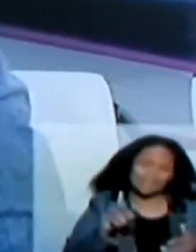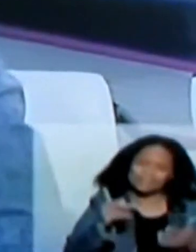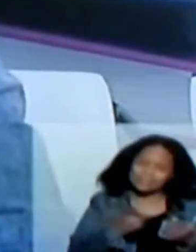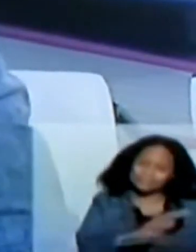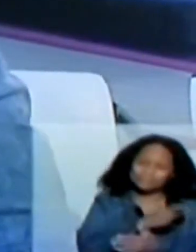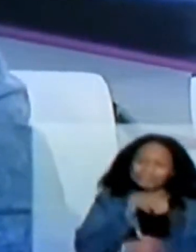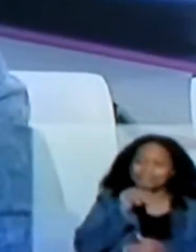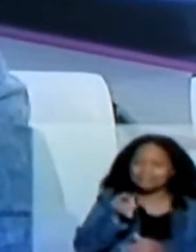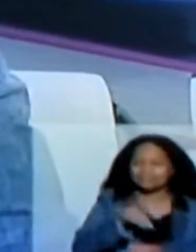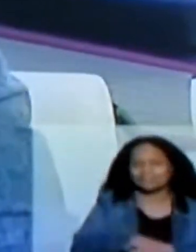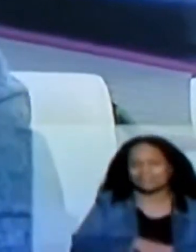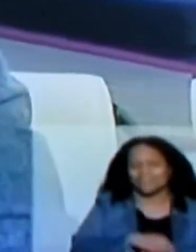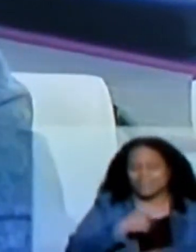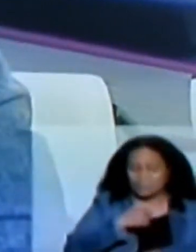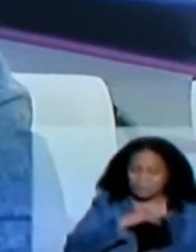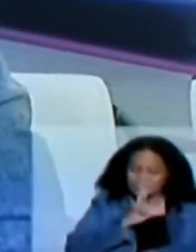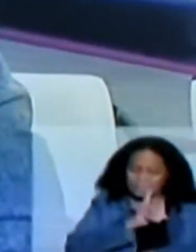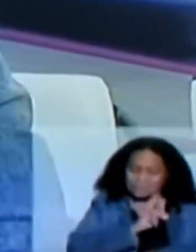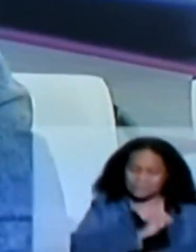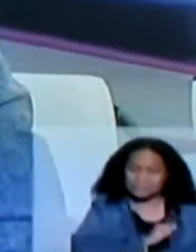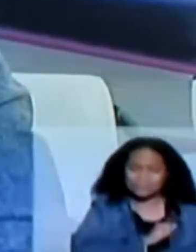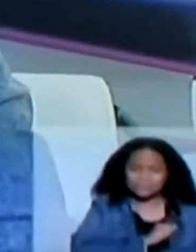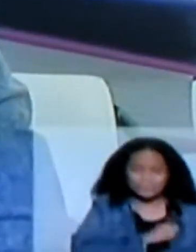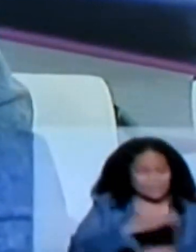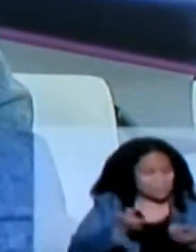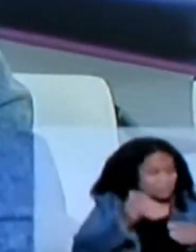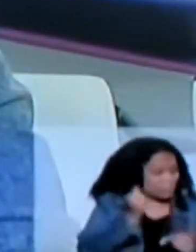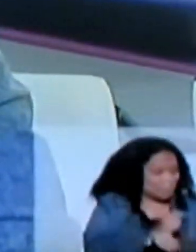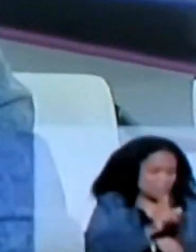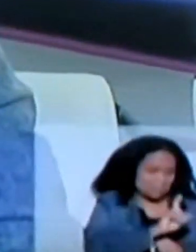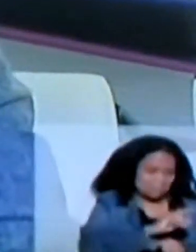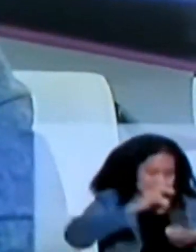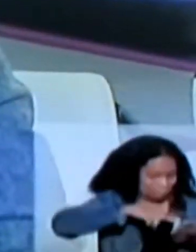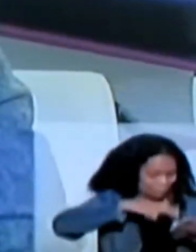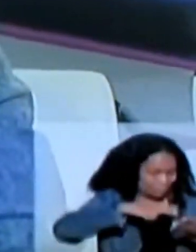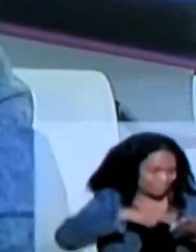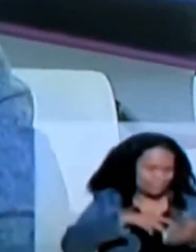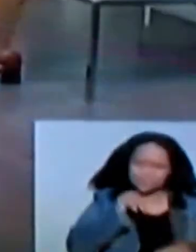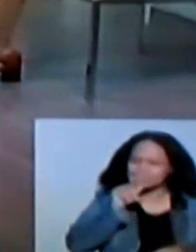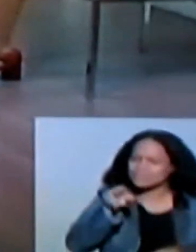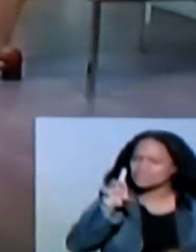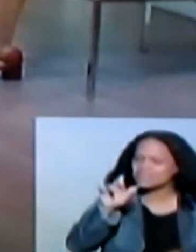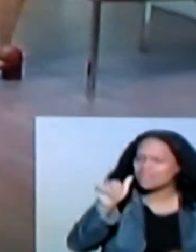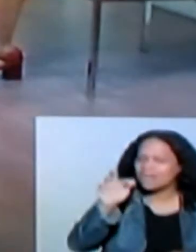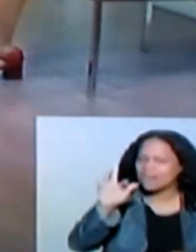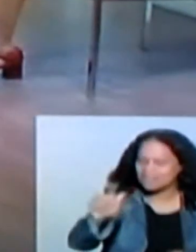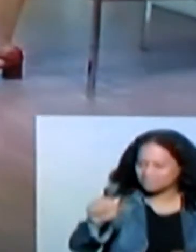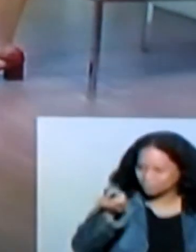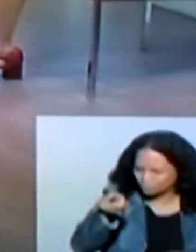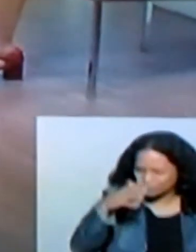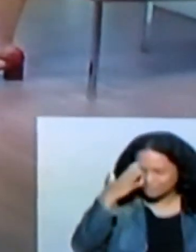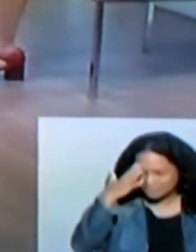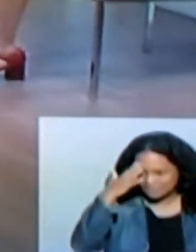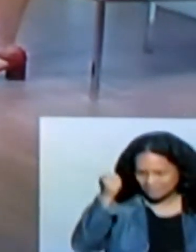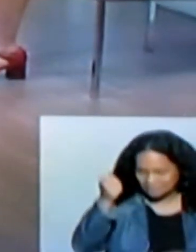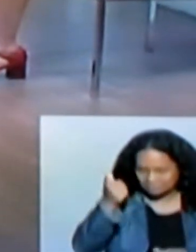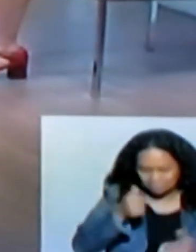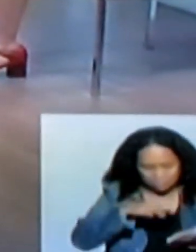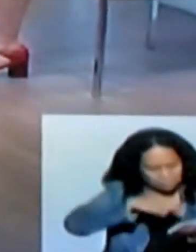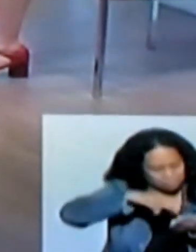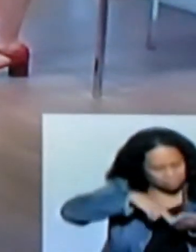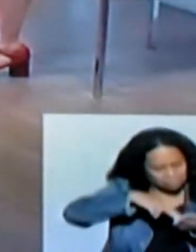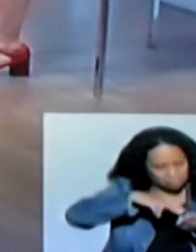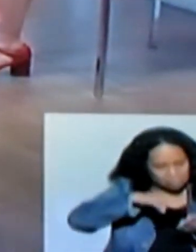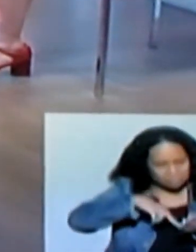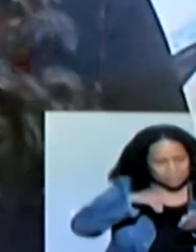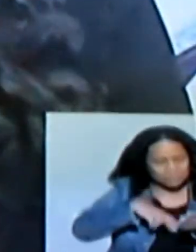com ela. Ela chegou e falou, ah, eu adorei, agora eu não paro mais de ler. Você, Rafa, tem algum caso assim, você sabe, de uma pessoa que